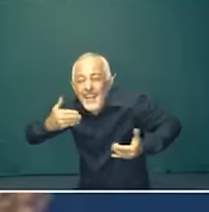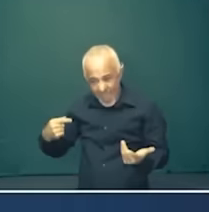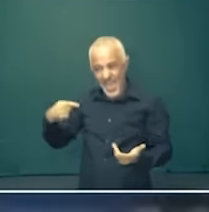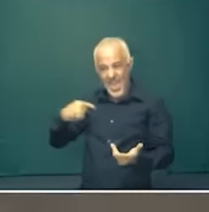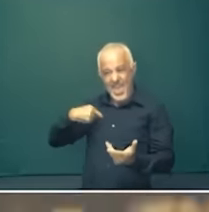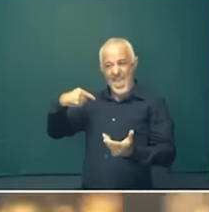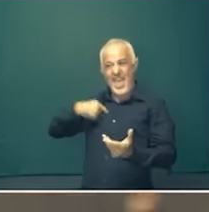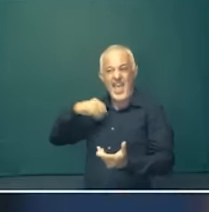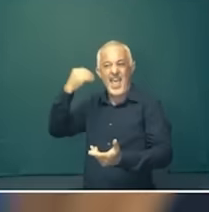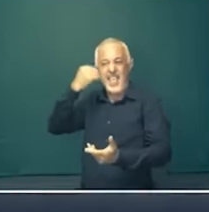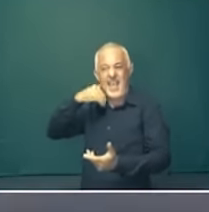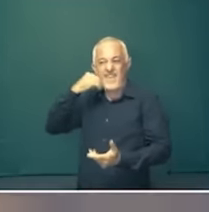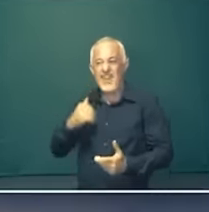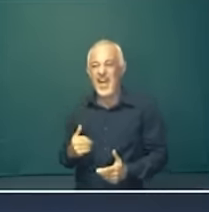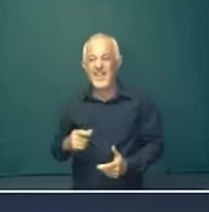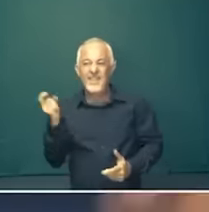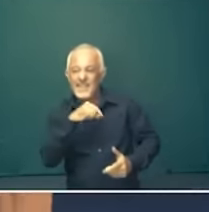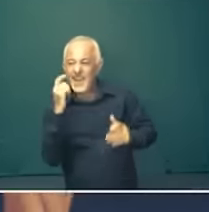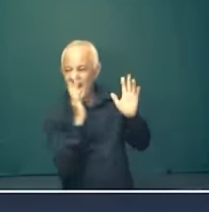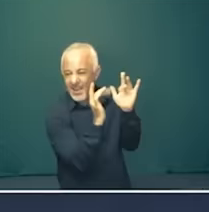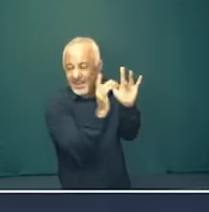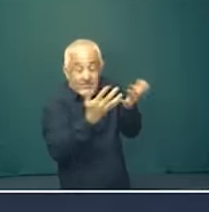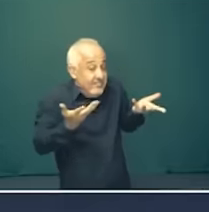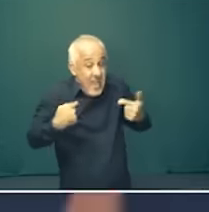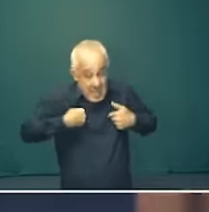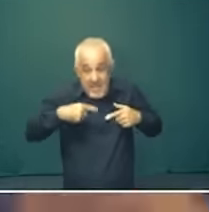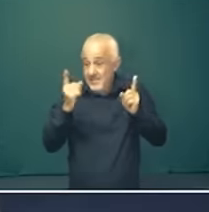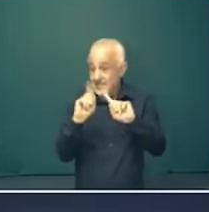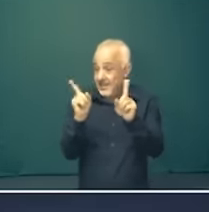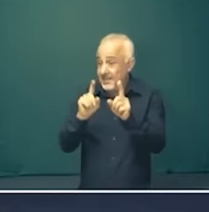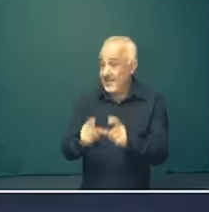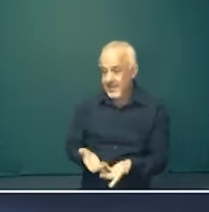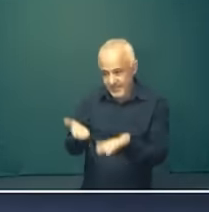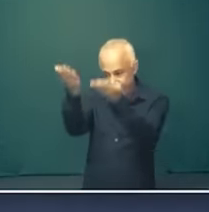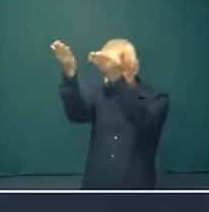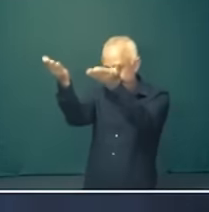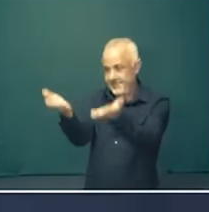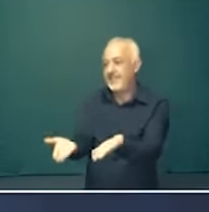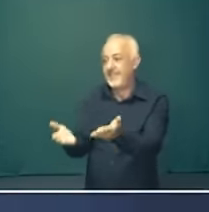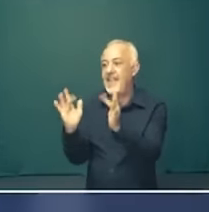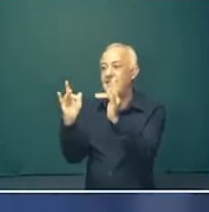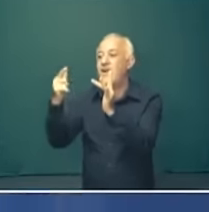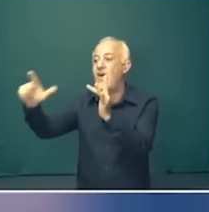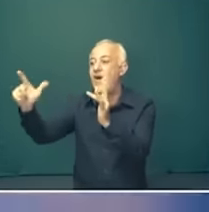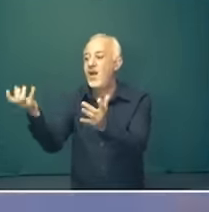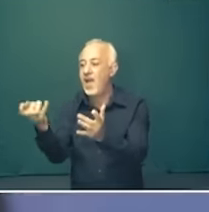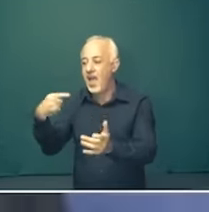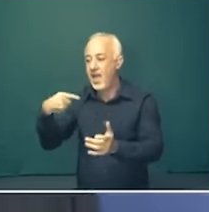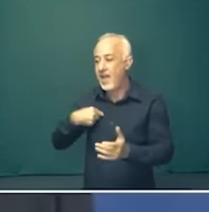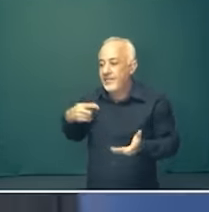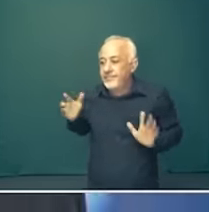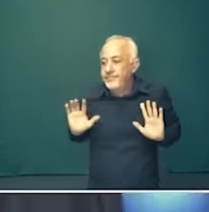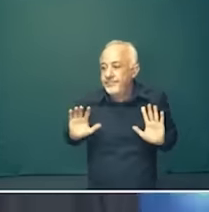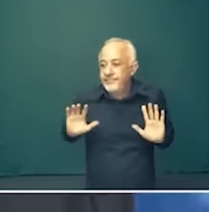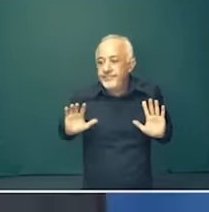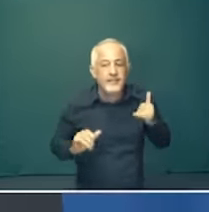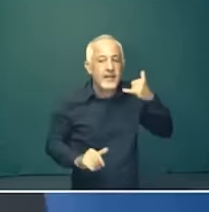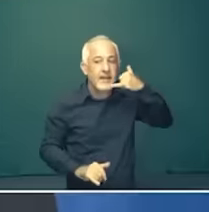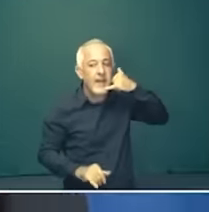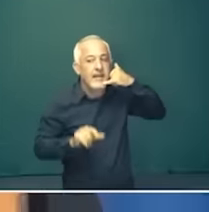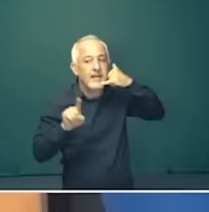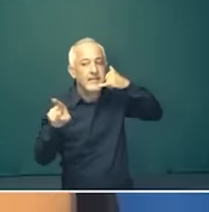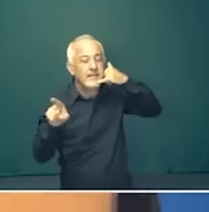que eu sou bandido, logo eu? Olha pra você, tá namorando e me querendo. Tô ligando